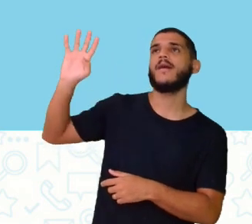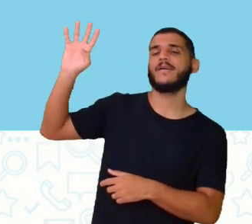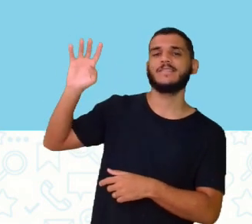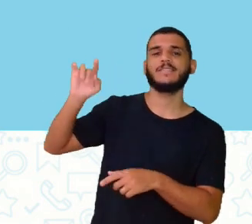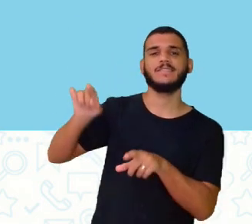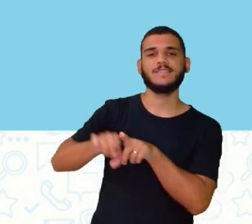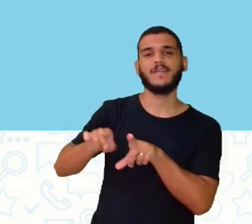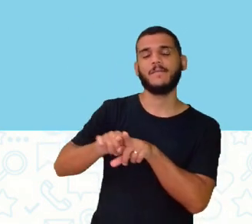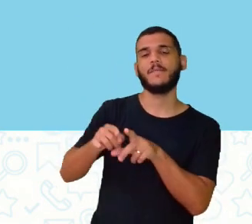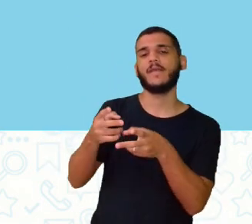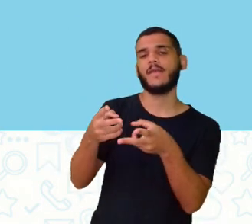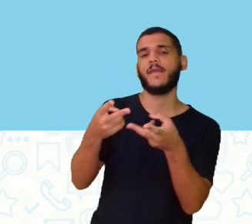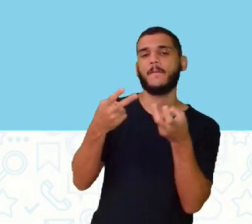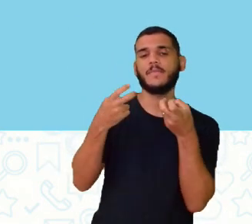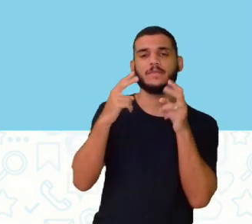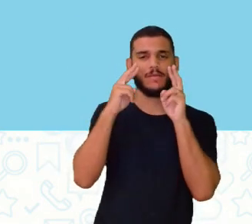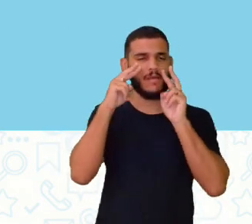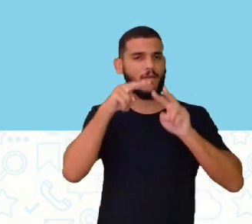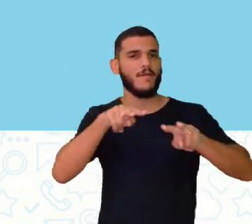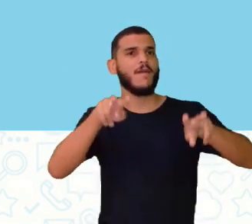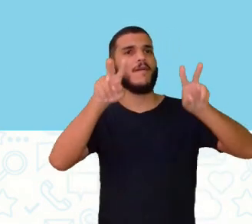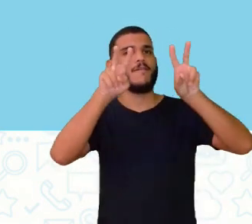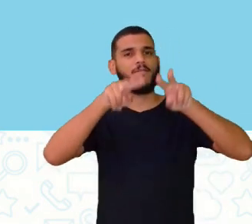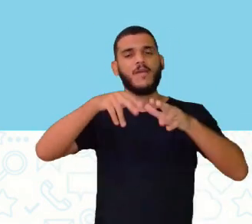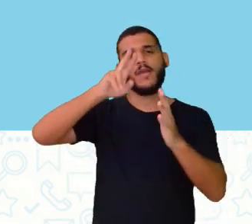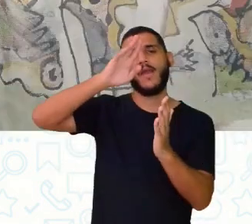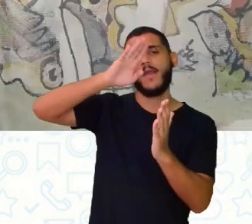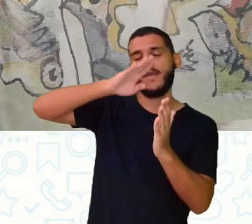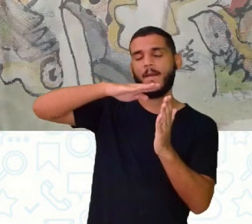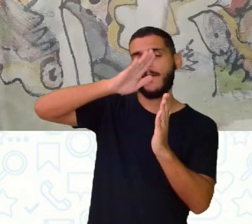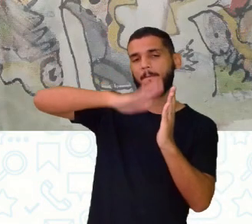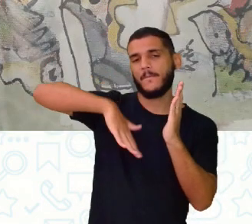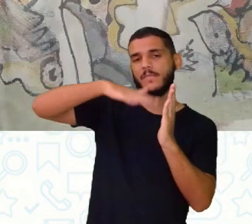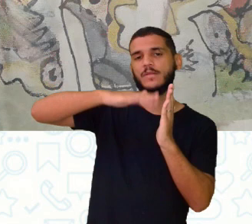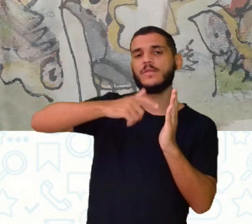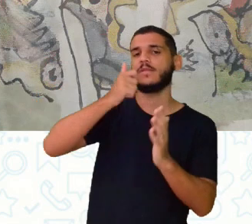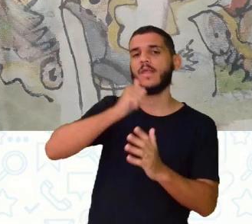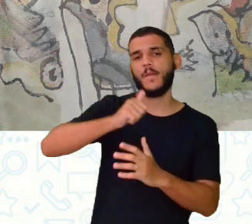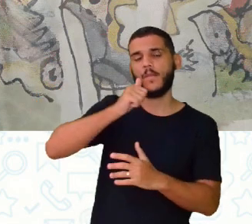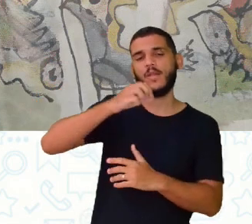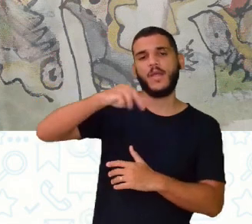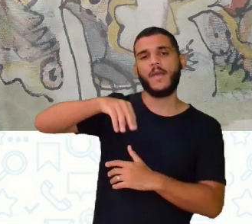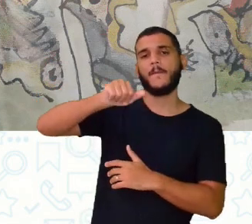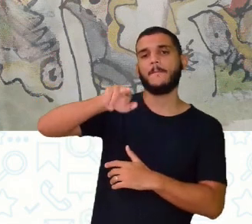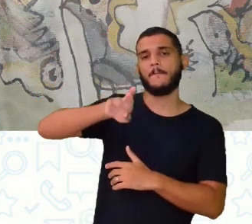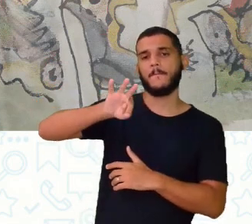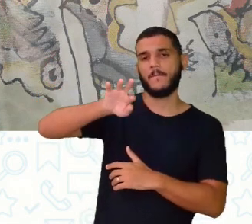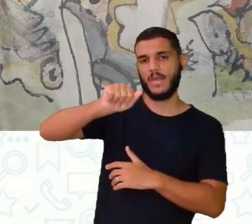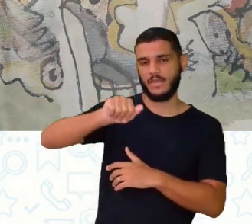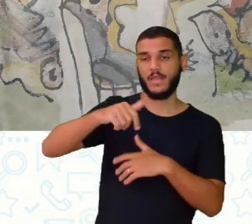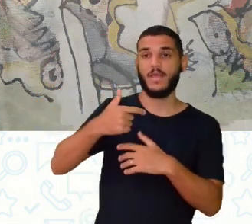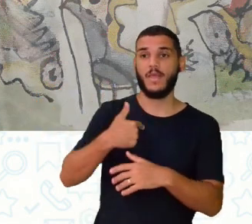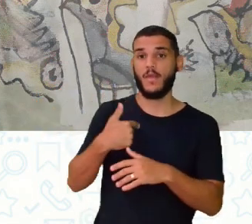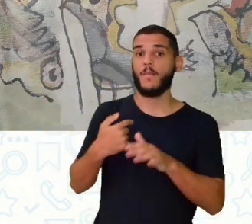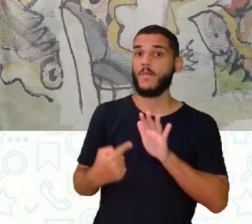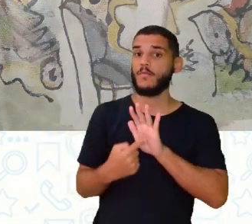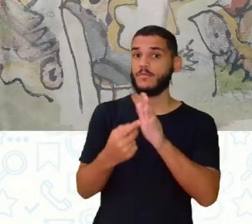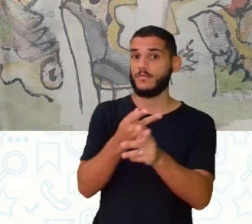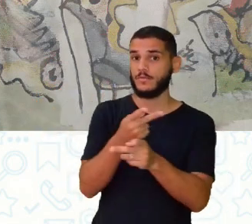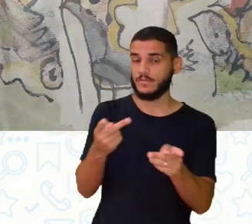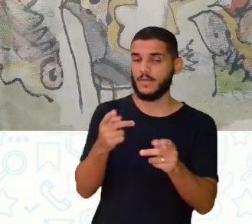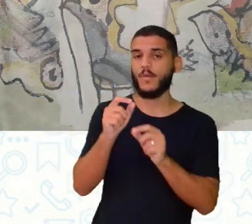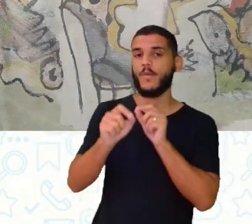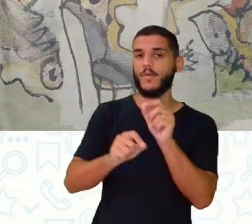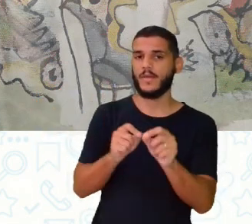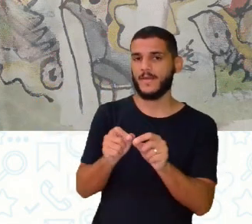ao observar, não é? A pintura de Marta Barros. Então, eu trouxe aqui, não é, uma